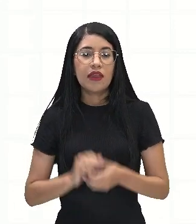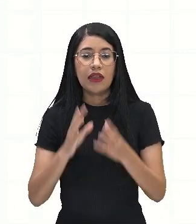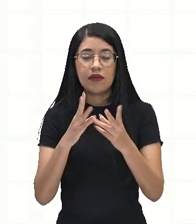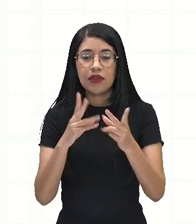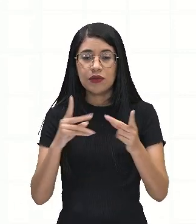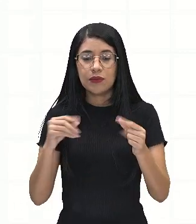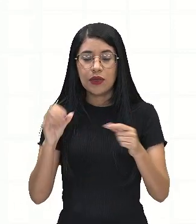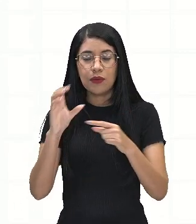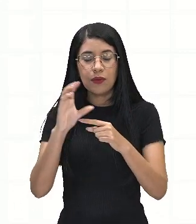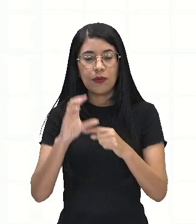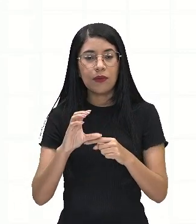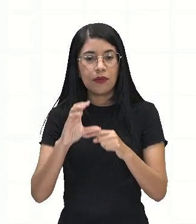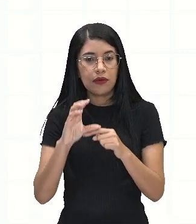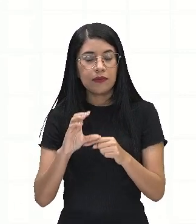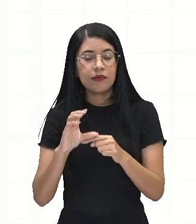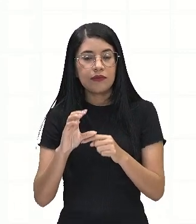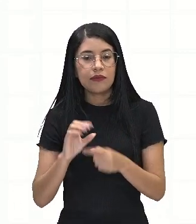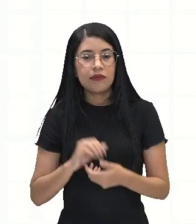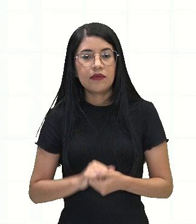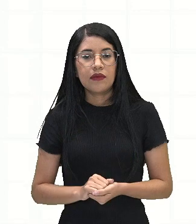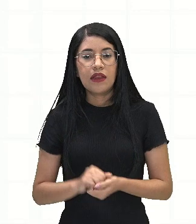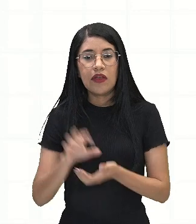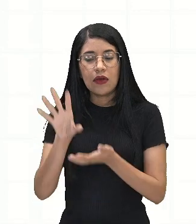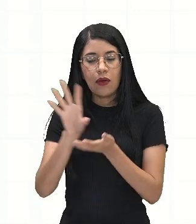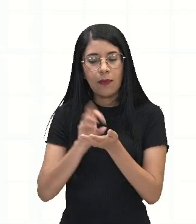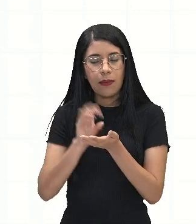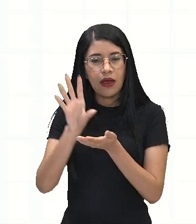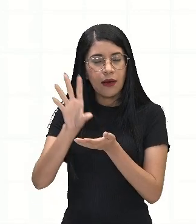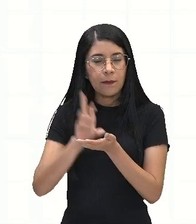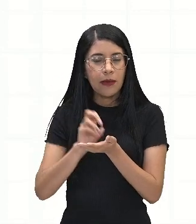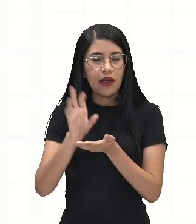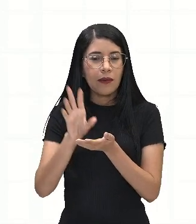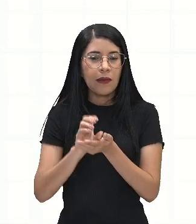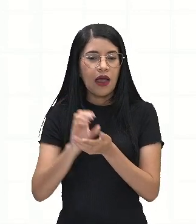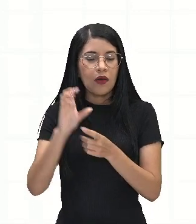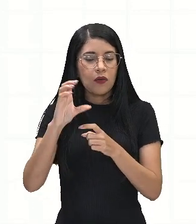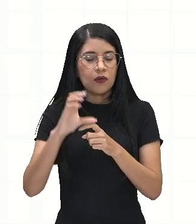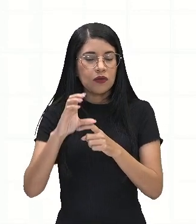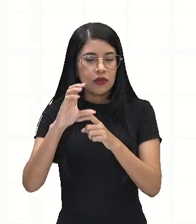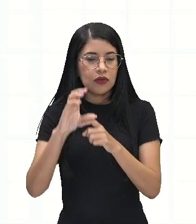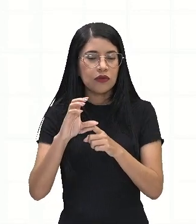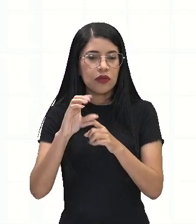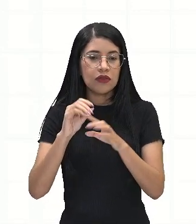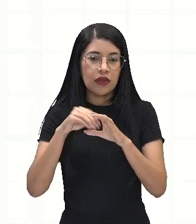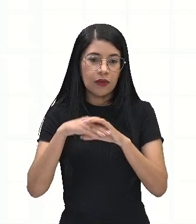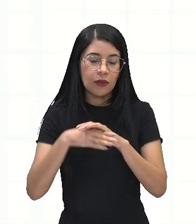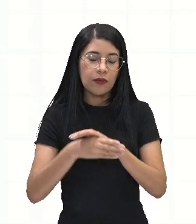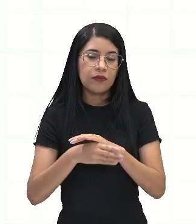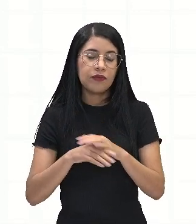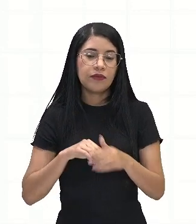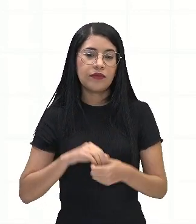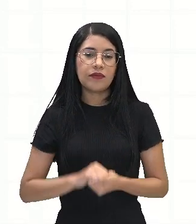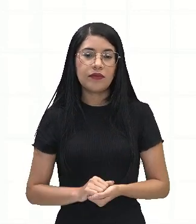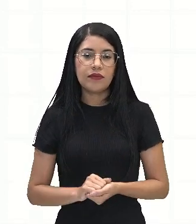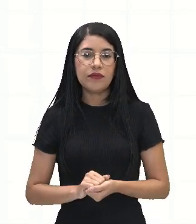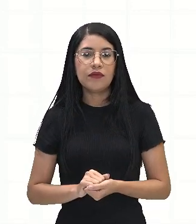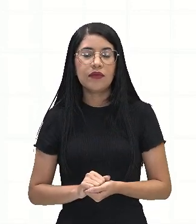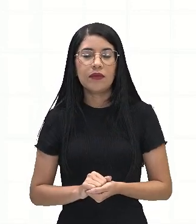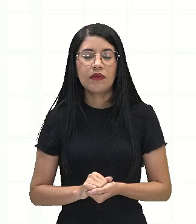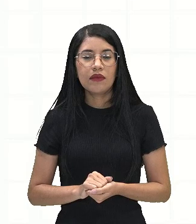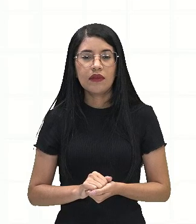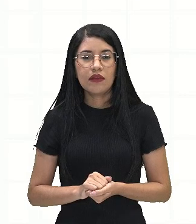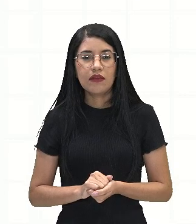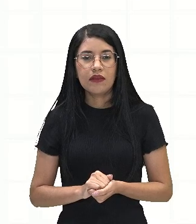sumidouro de carbono, né? De ter essa grande capacidade de absorver e captar